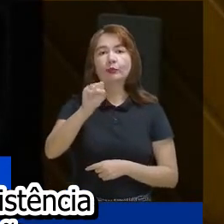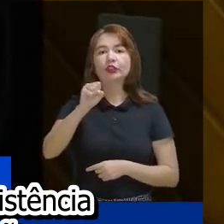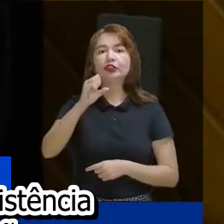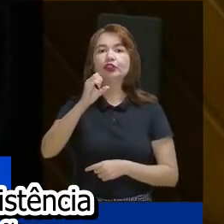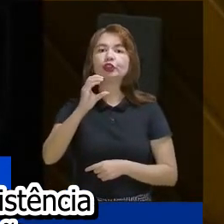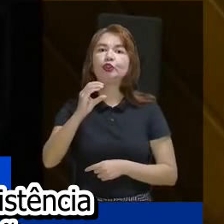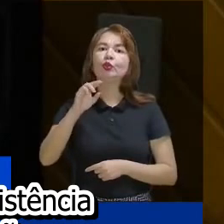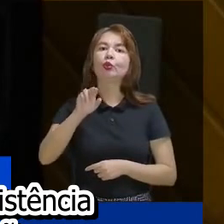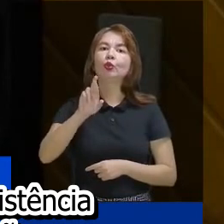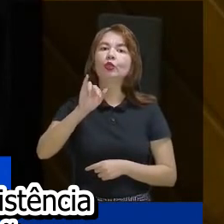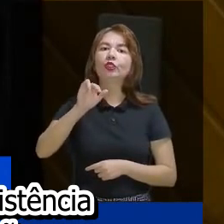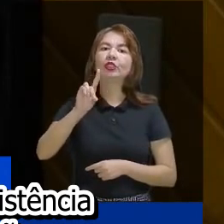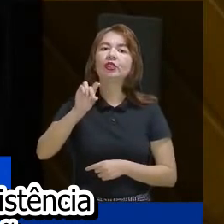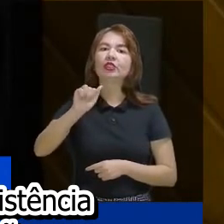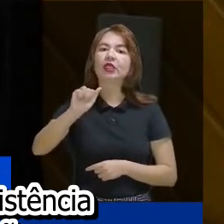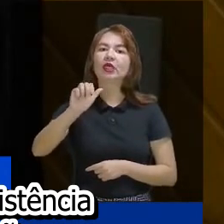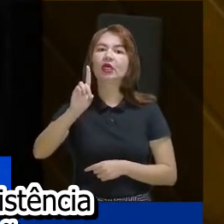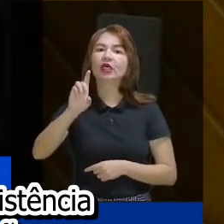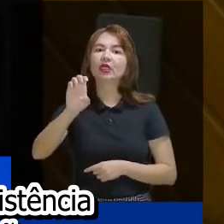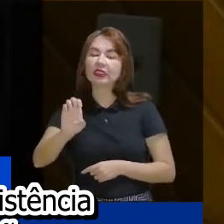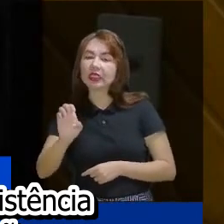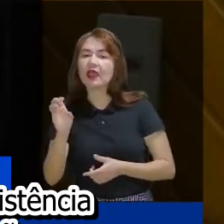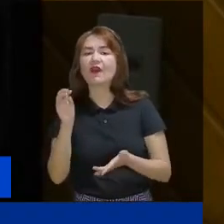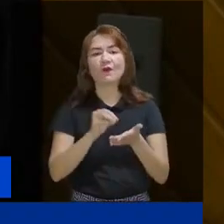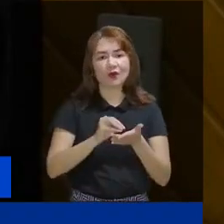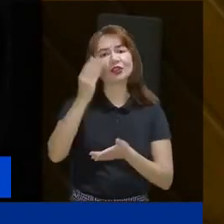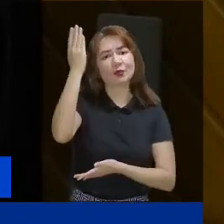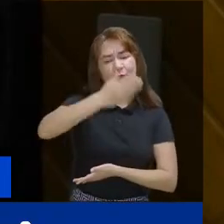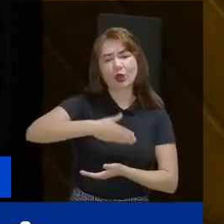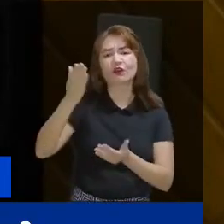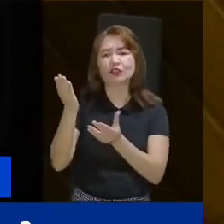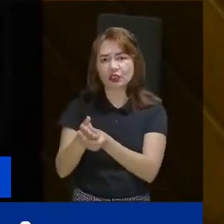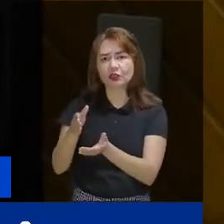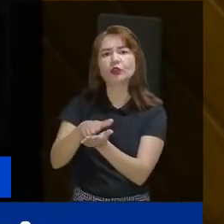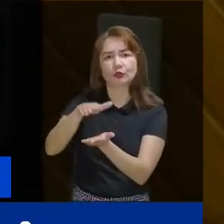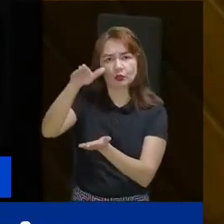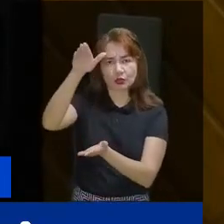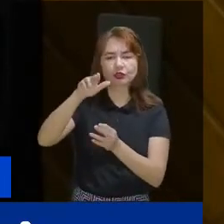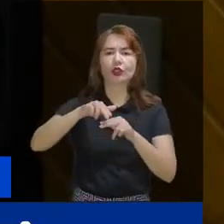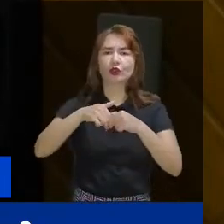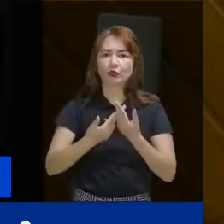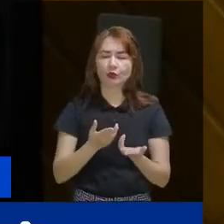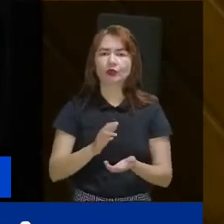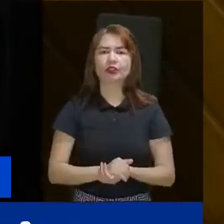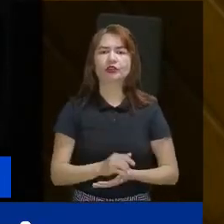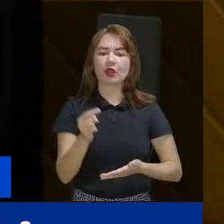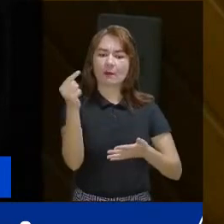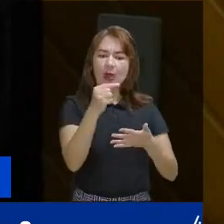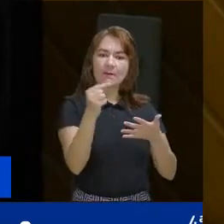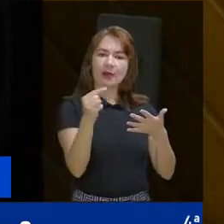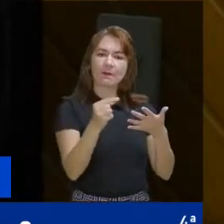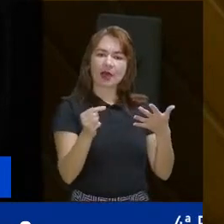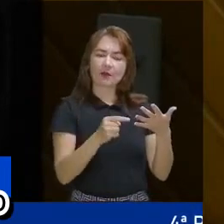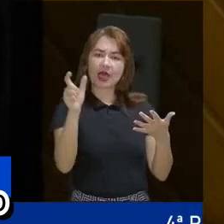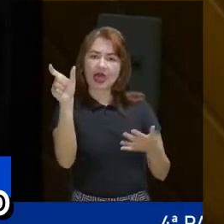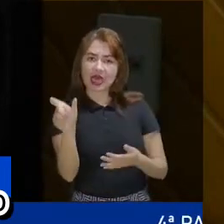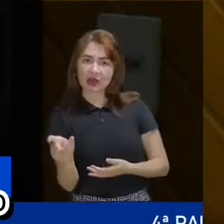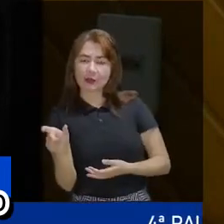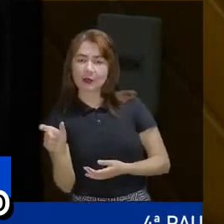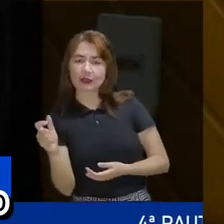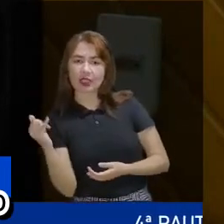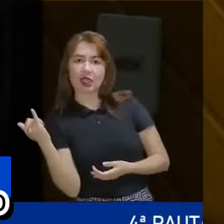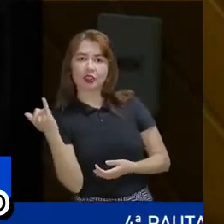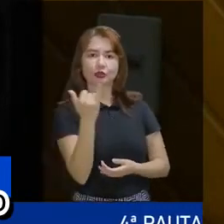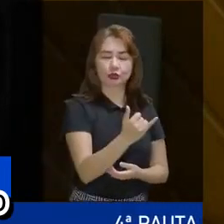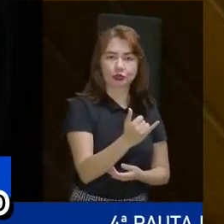de inexistência de prova nos autos para julgar procedente a ação. Permanece o foco no análise juiz dos vícios apontados pela Rivaldo embargante. Valente. Inicialmente,